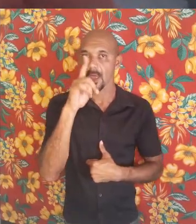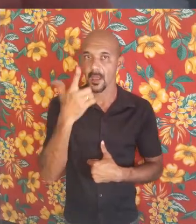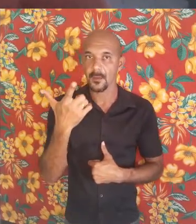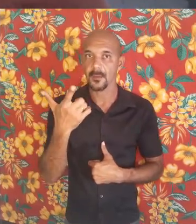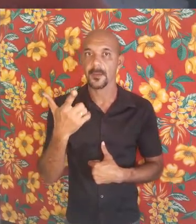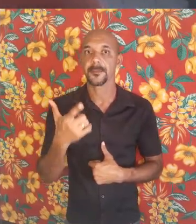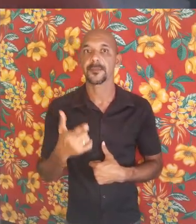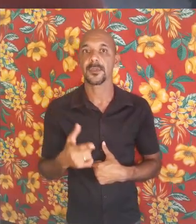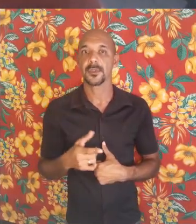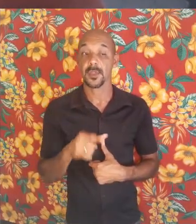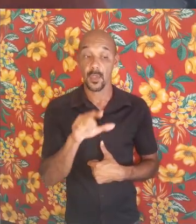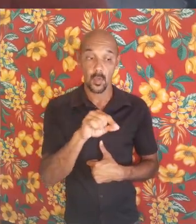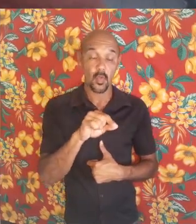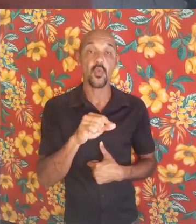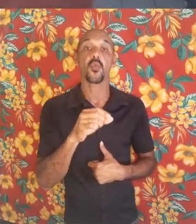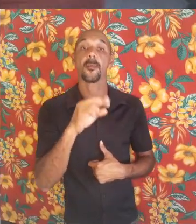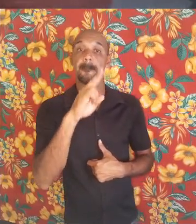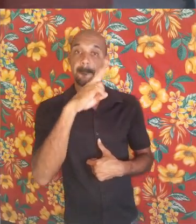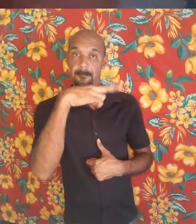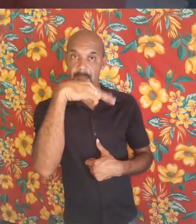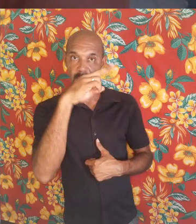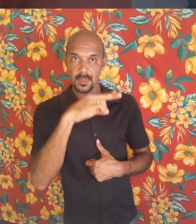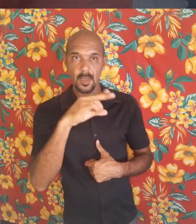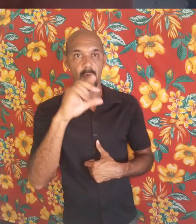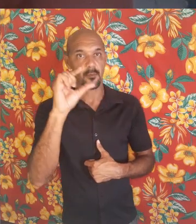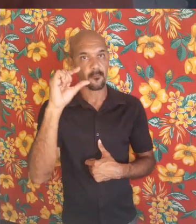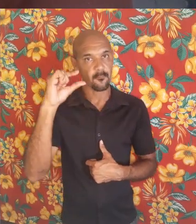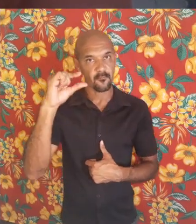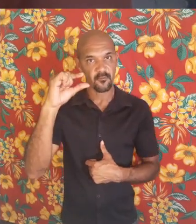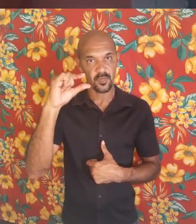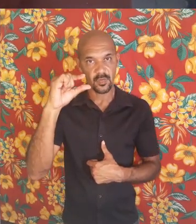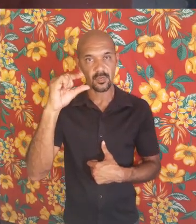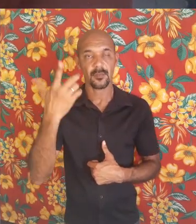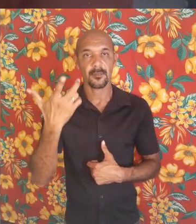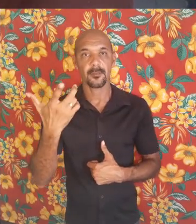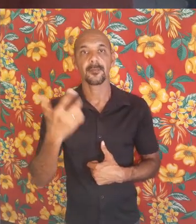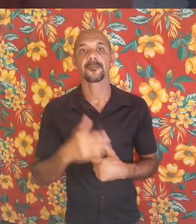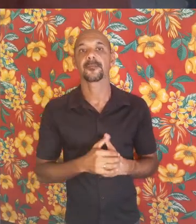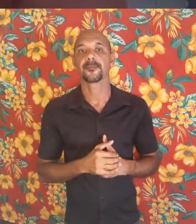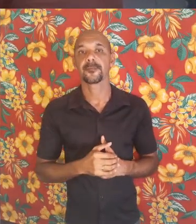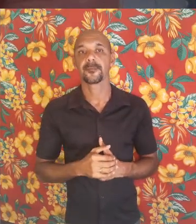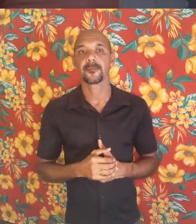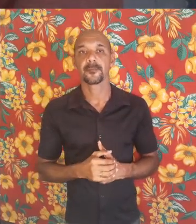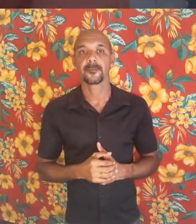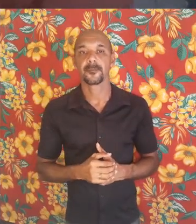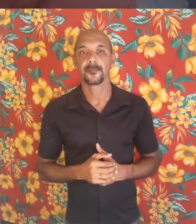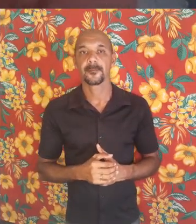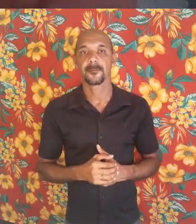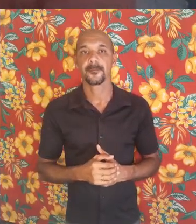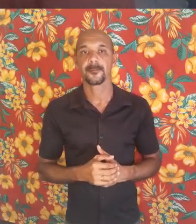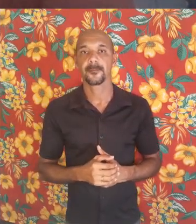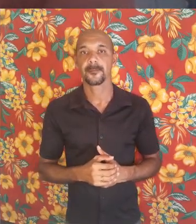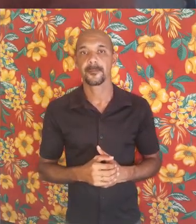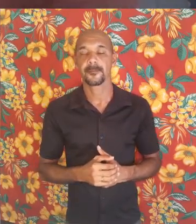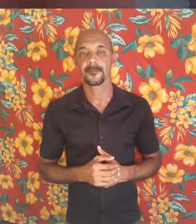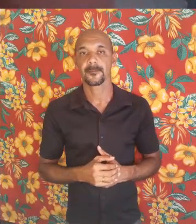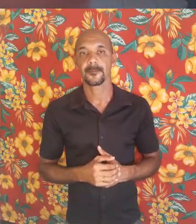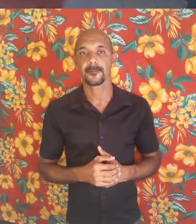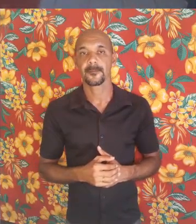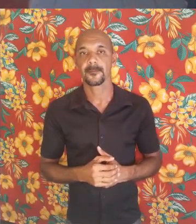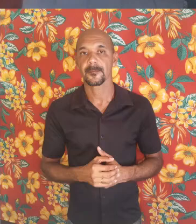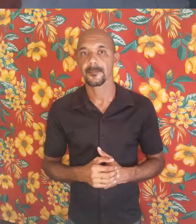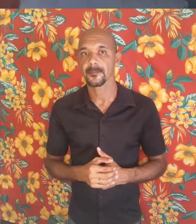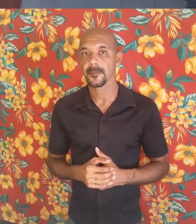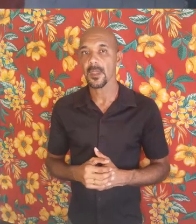Um pincel fino, né? Uma espessura boazinha que dê para pintar